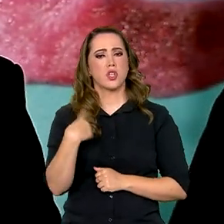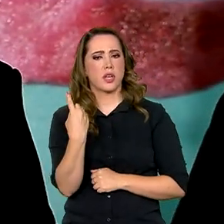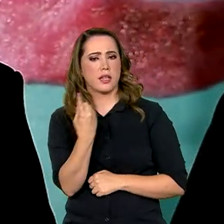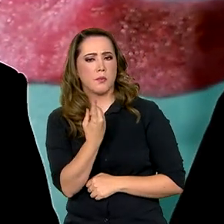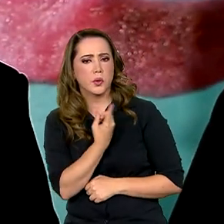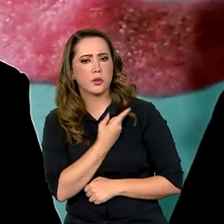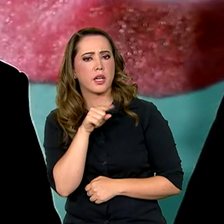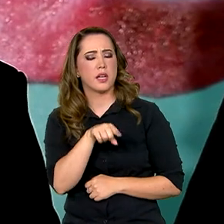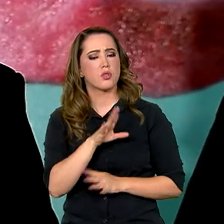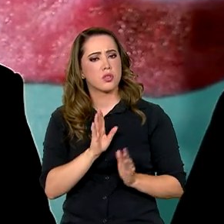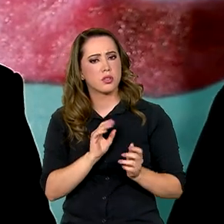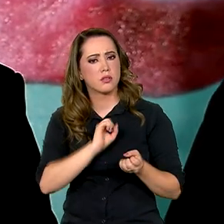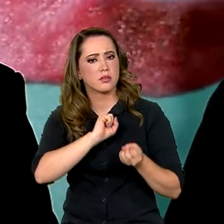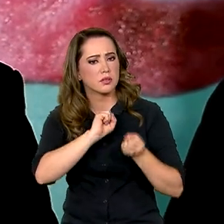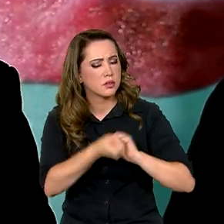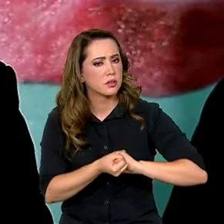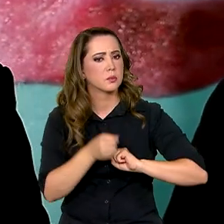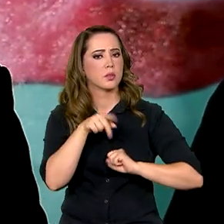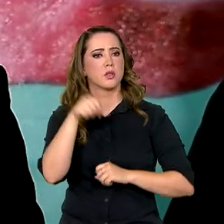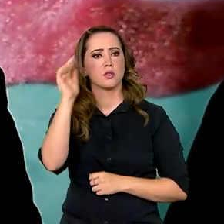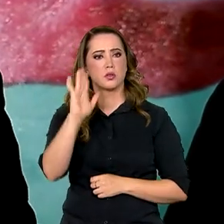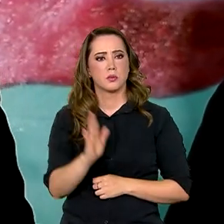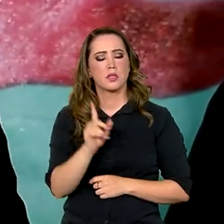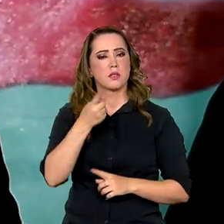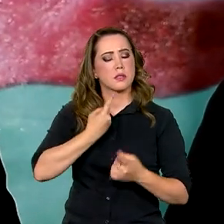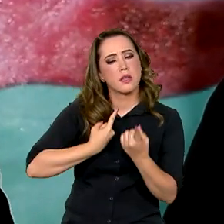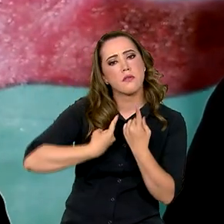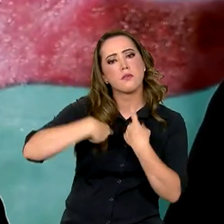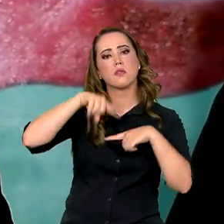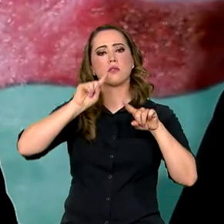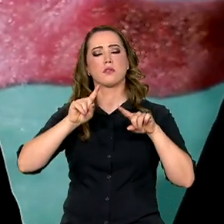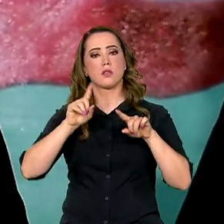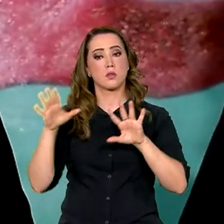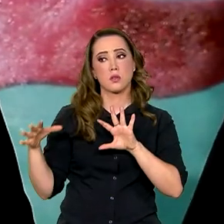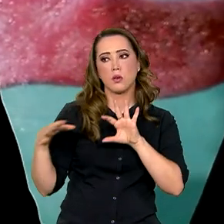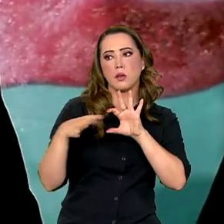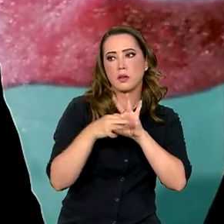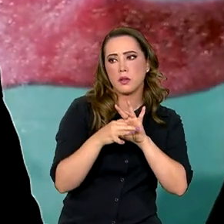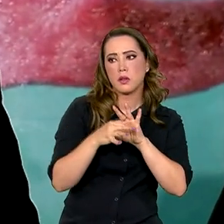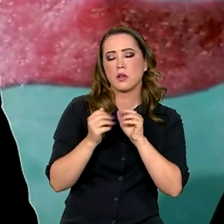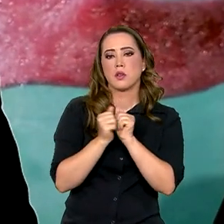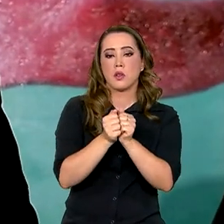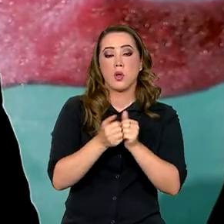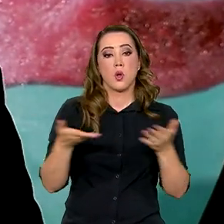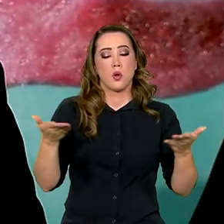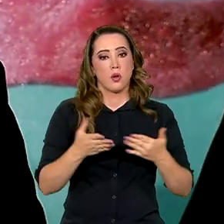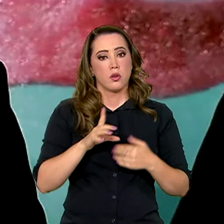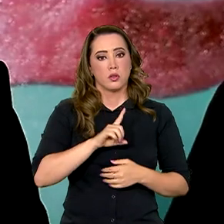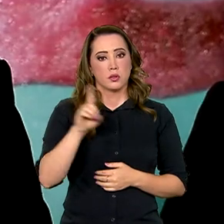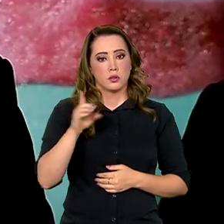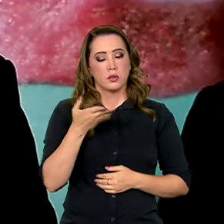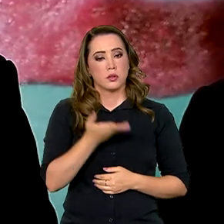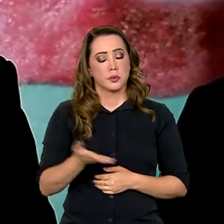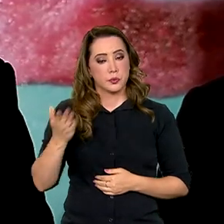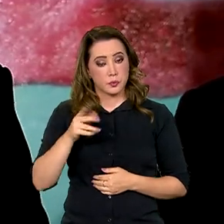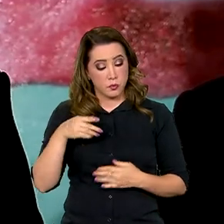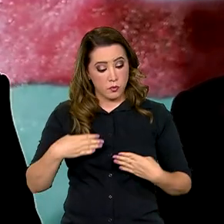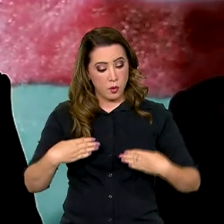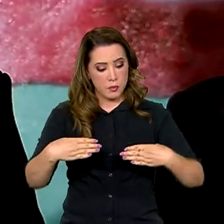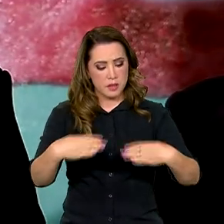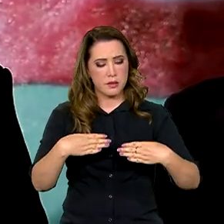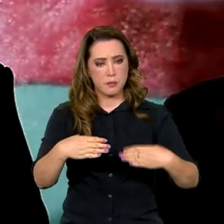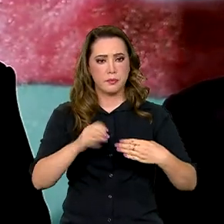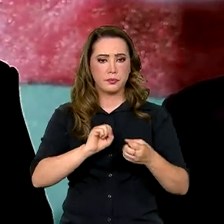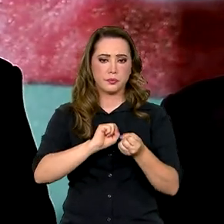essa mesma revolução que fala é uma revolução feita através de parcerias e a partir do dia de hoje o Ministério do Esporte